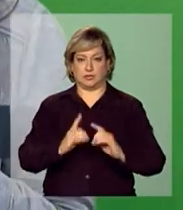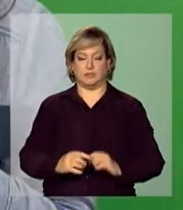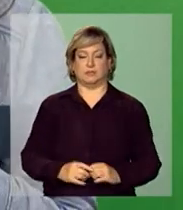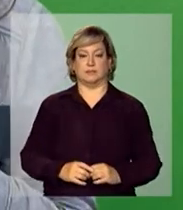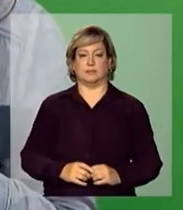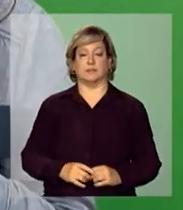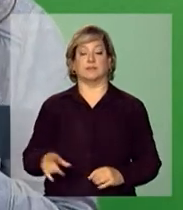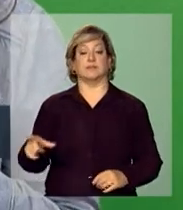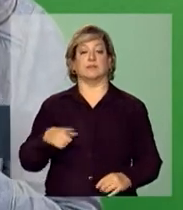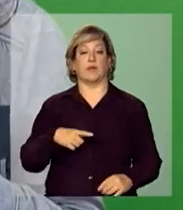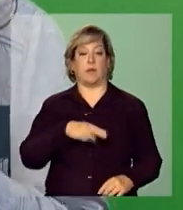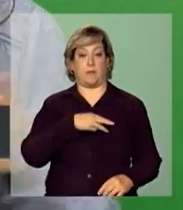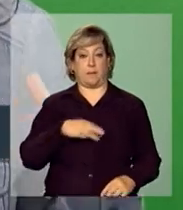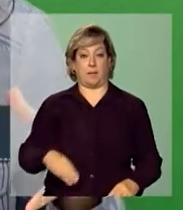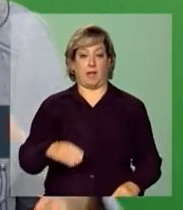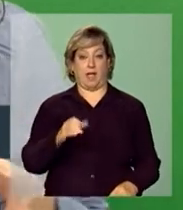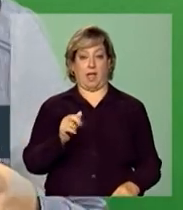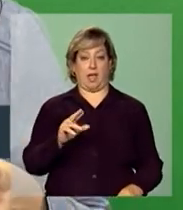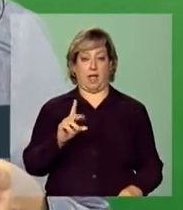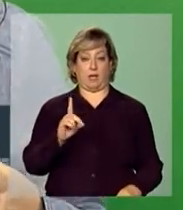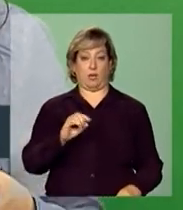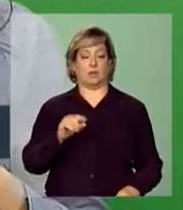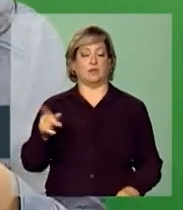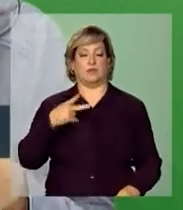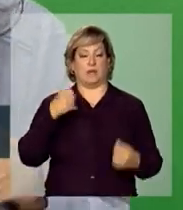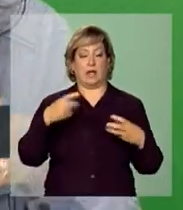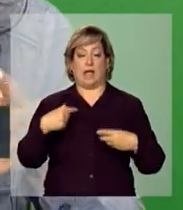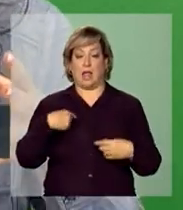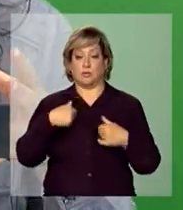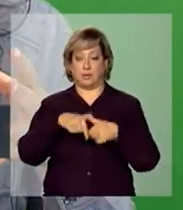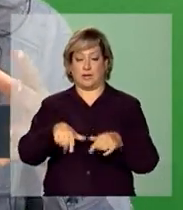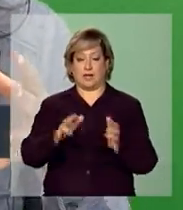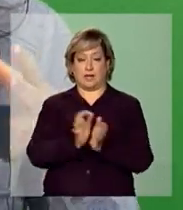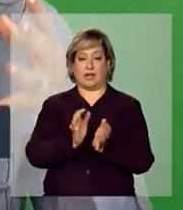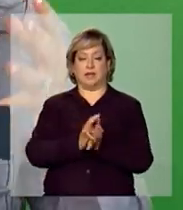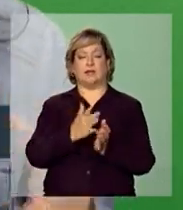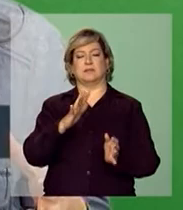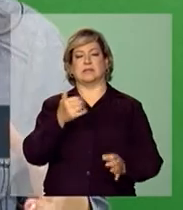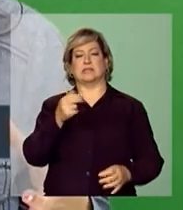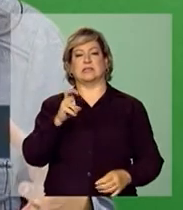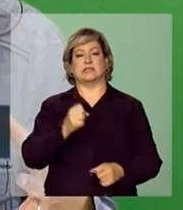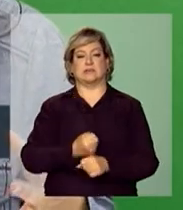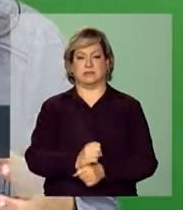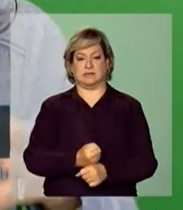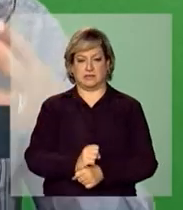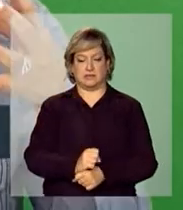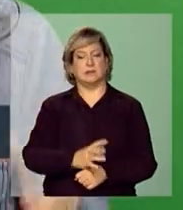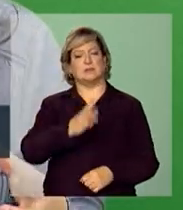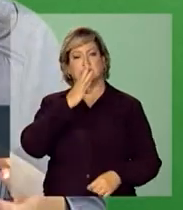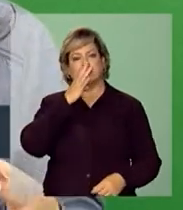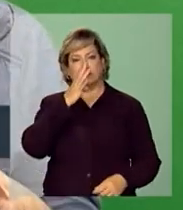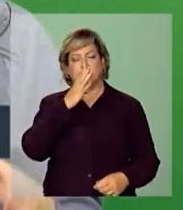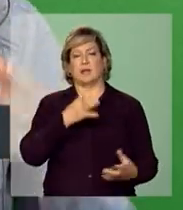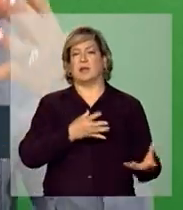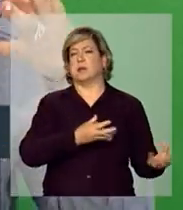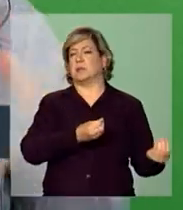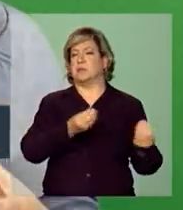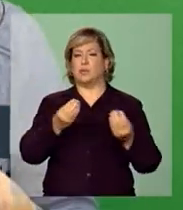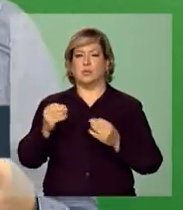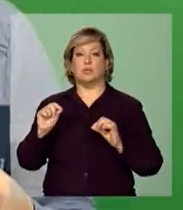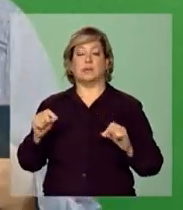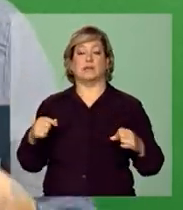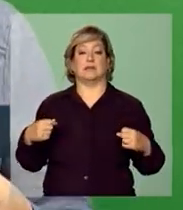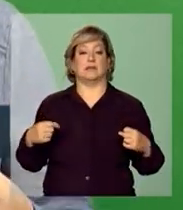eu tô na área há uns 15 anos né então é por incrível que pareça muitas demandas